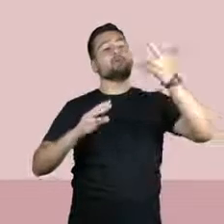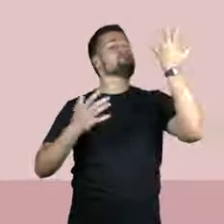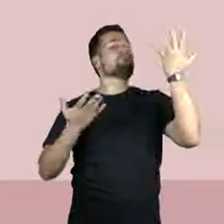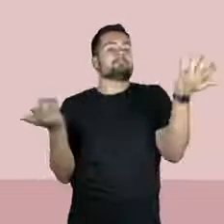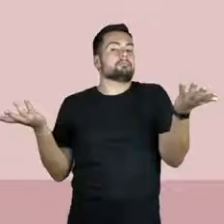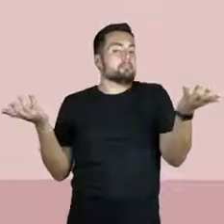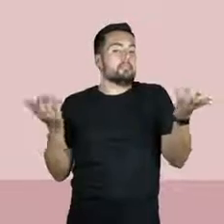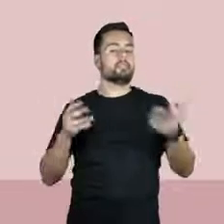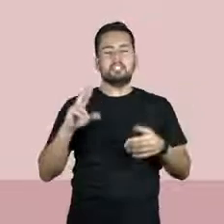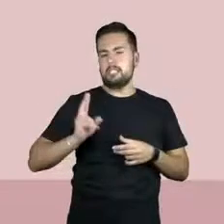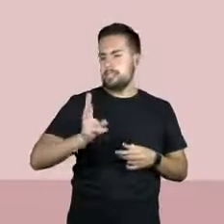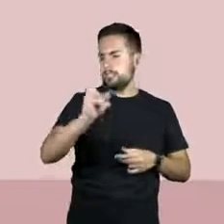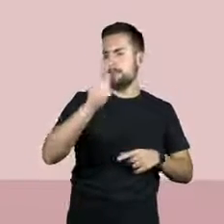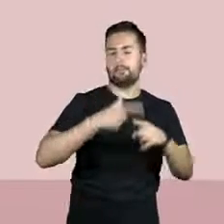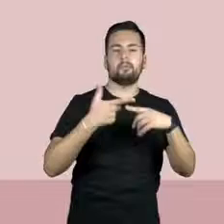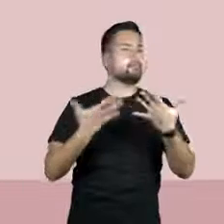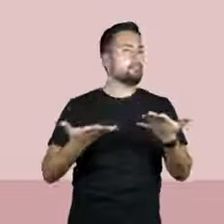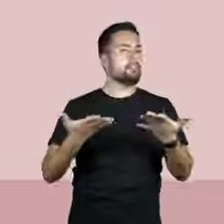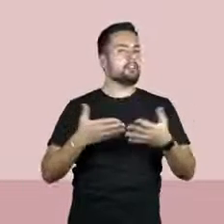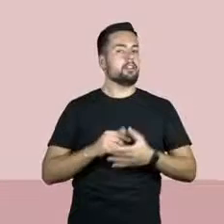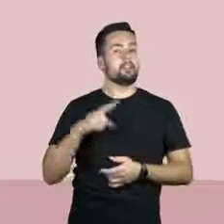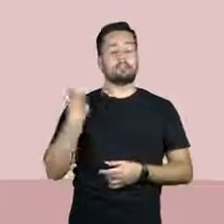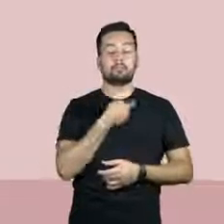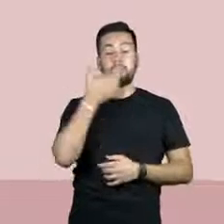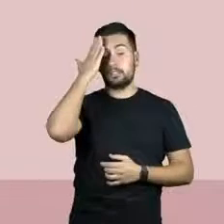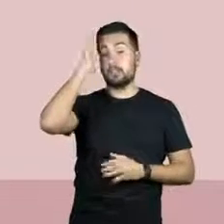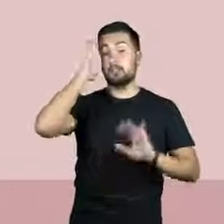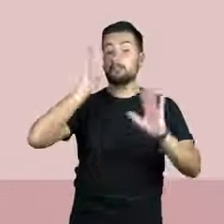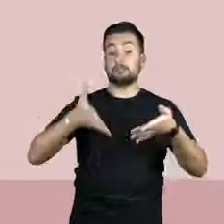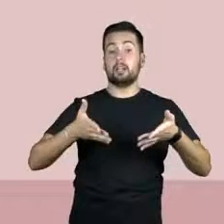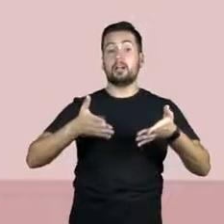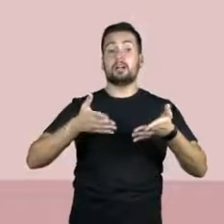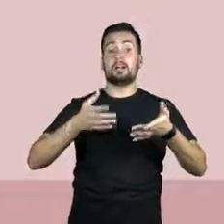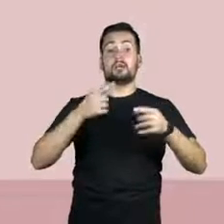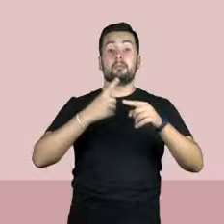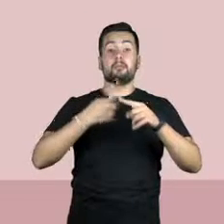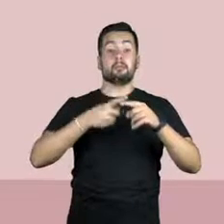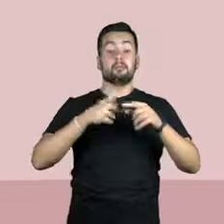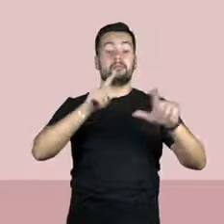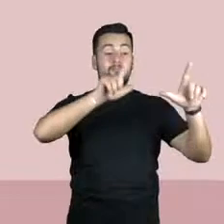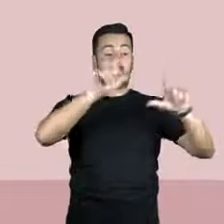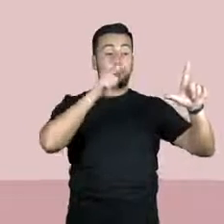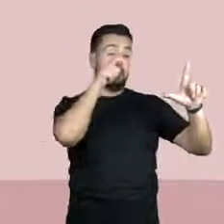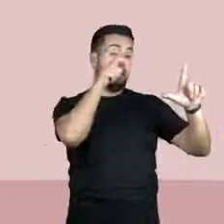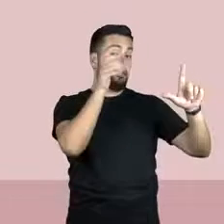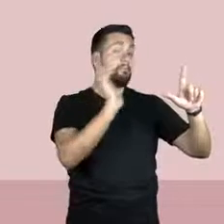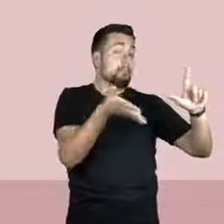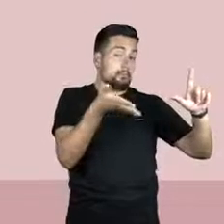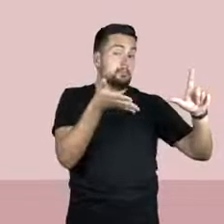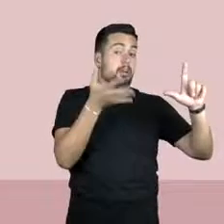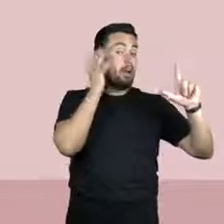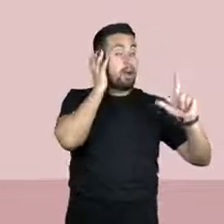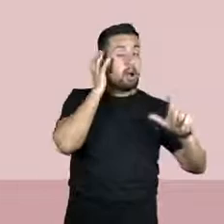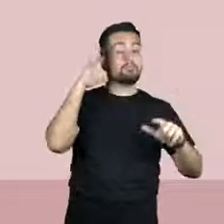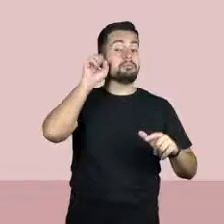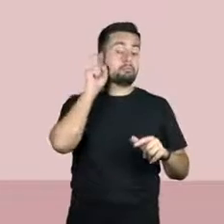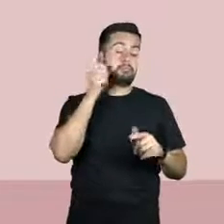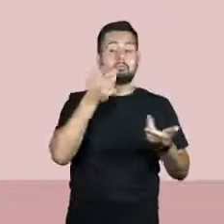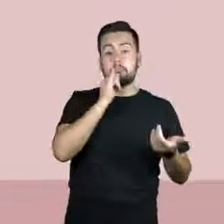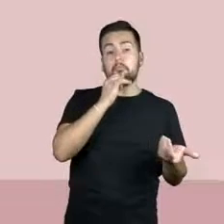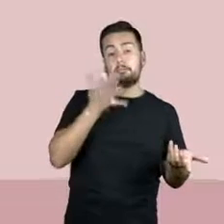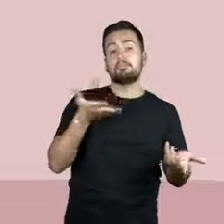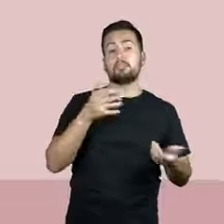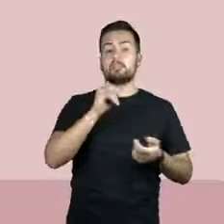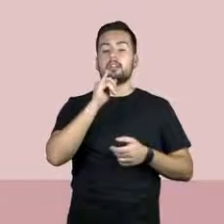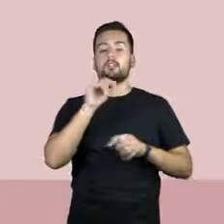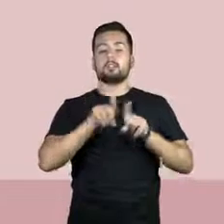são tão frequentes? Talvez a gente já sabe os motivos acompanhando os noticiários. Tá? A gente pode falar, por exemplo,